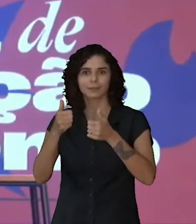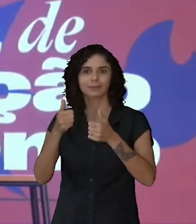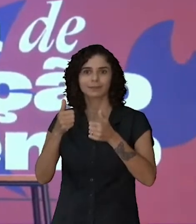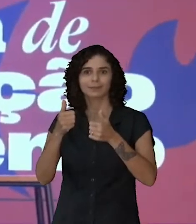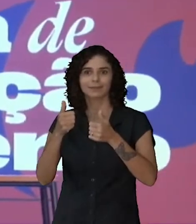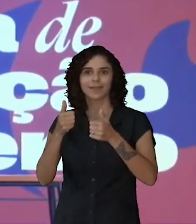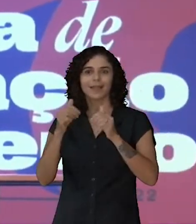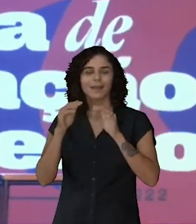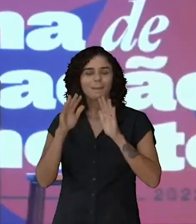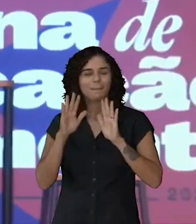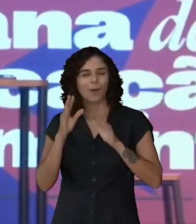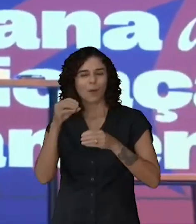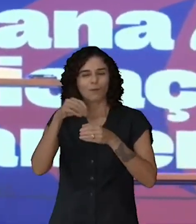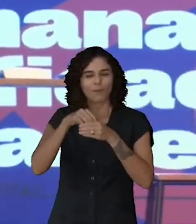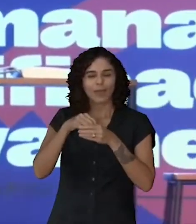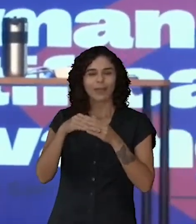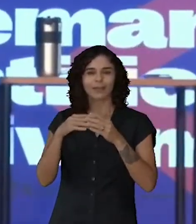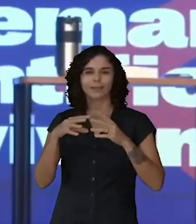uma coisa para você.